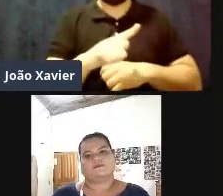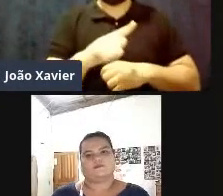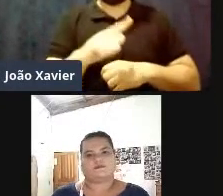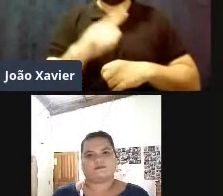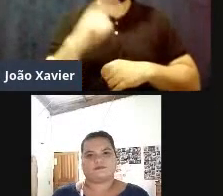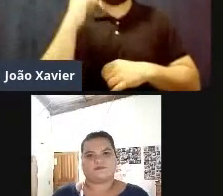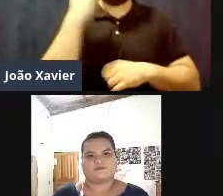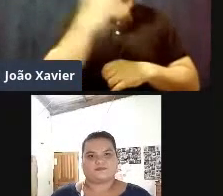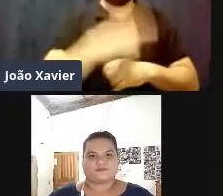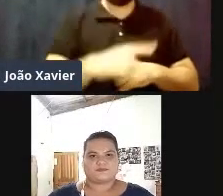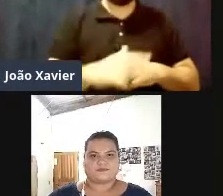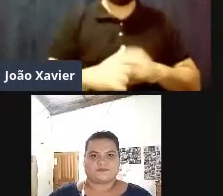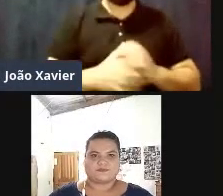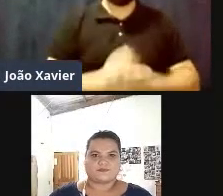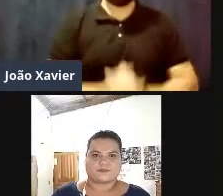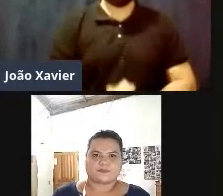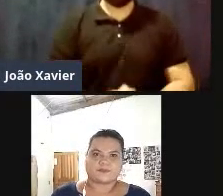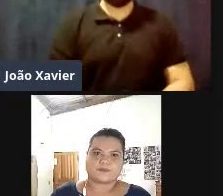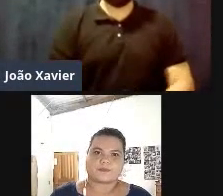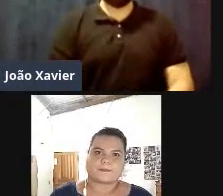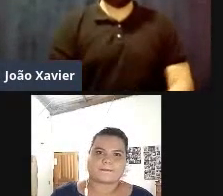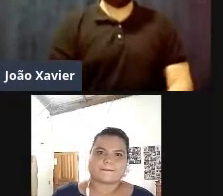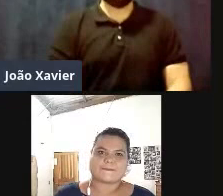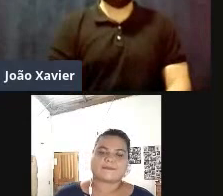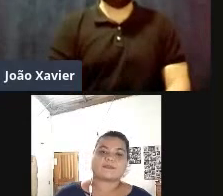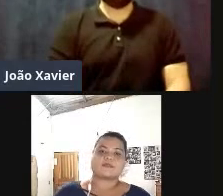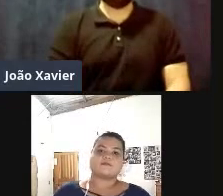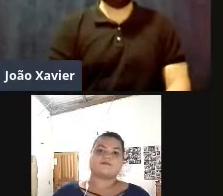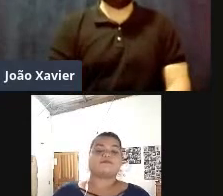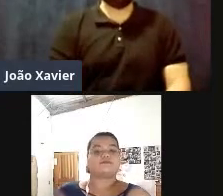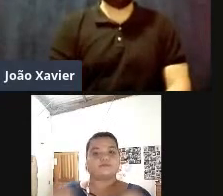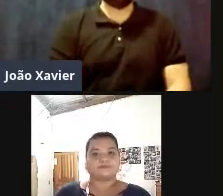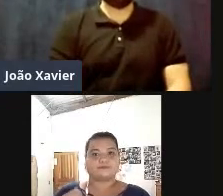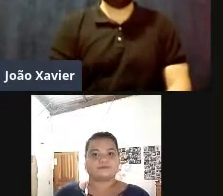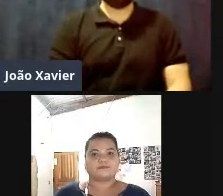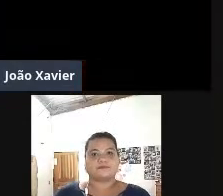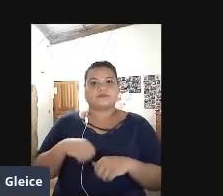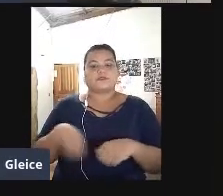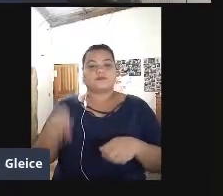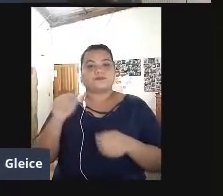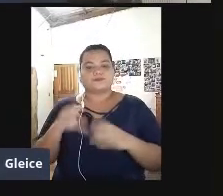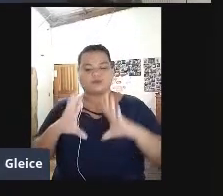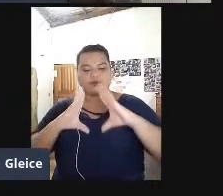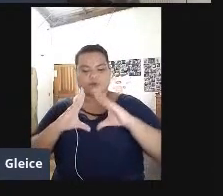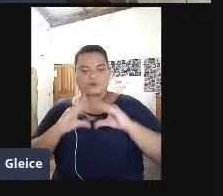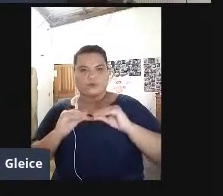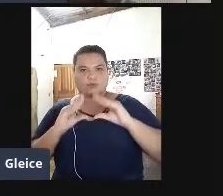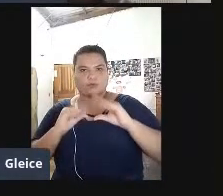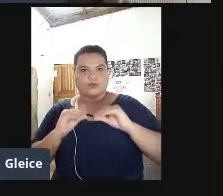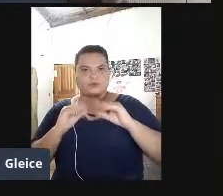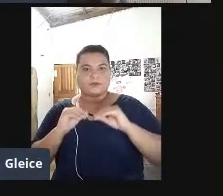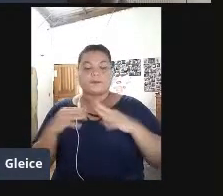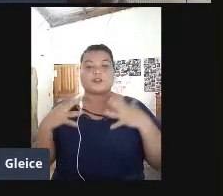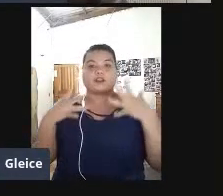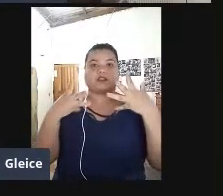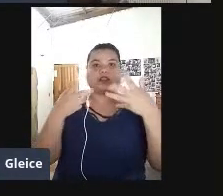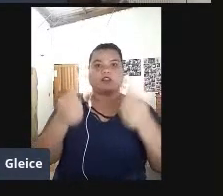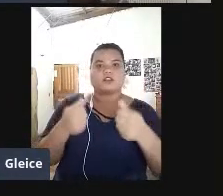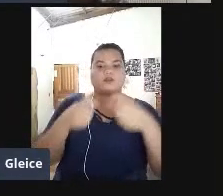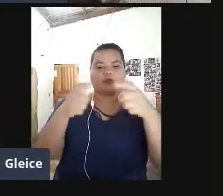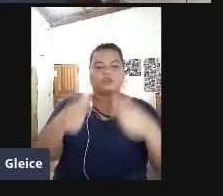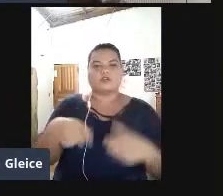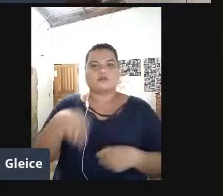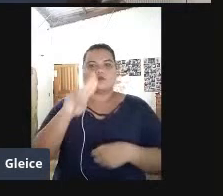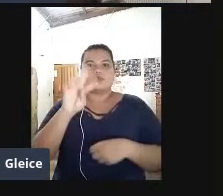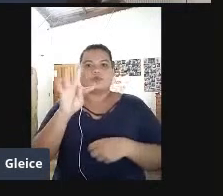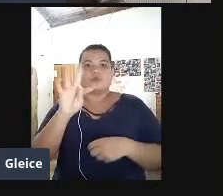em tamanhos e espessuras diferentes para todos os leitos da UTI. Um padrão de qualidade que a gente não tinha nem na UTI padrão,